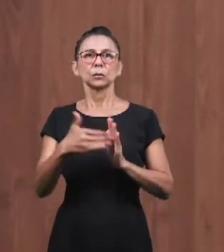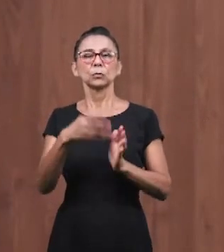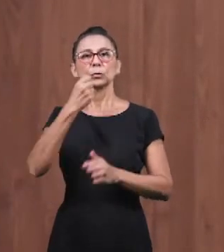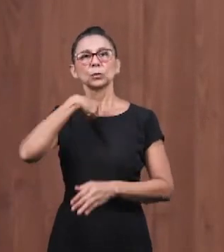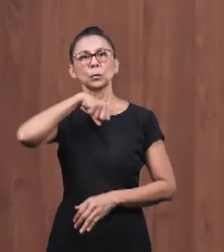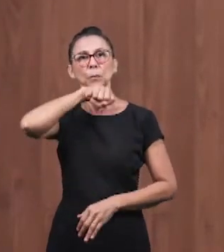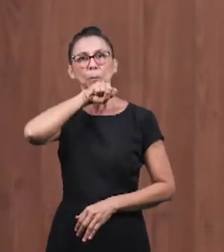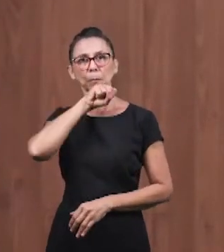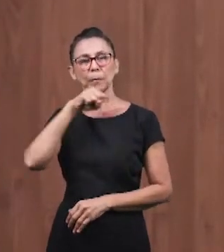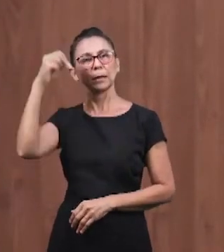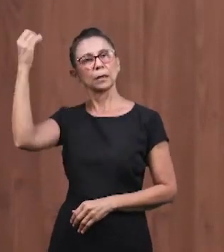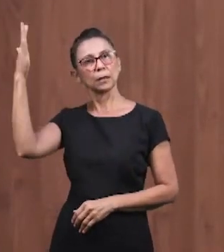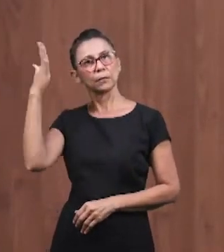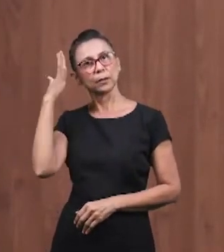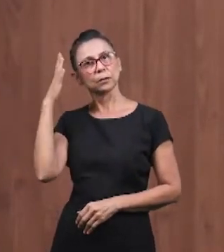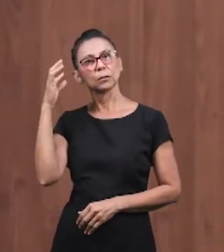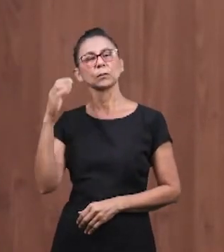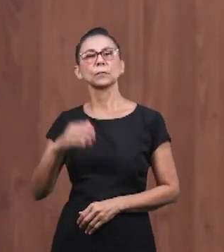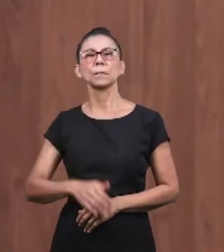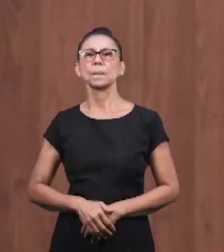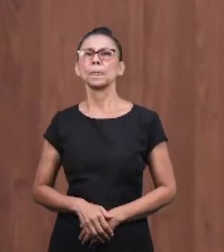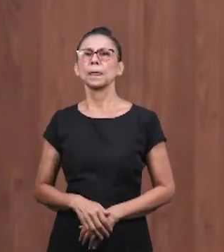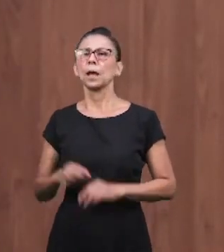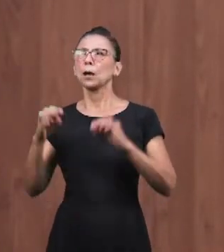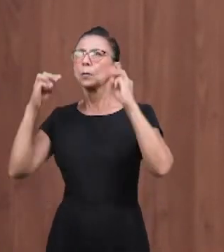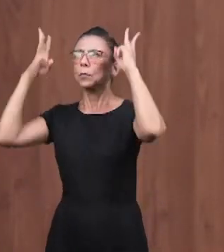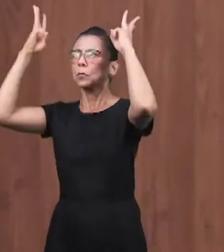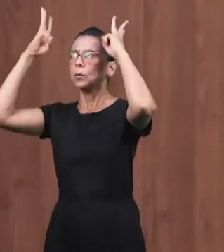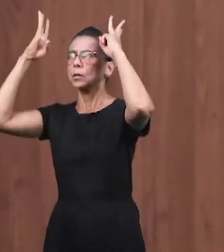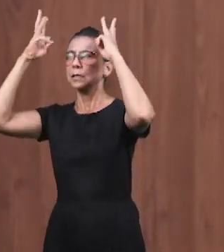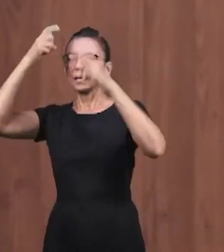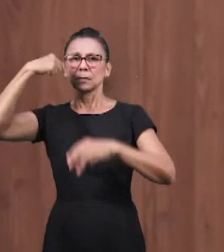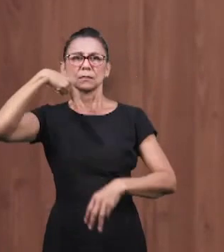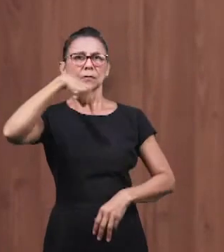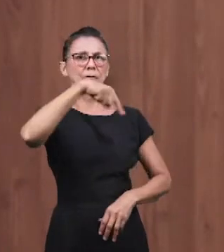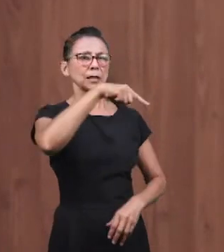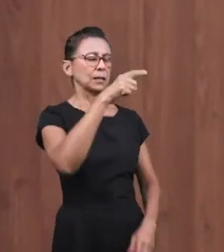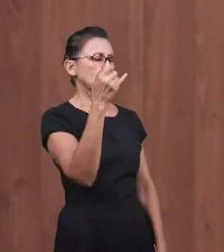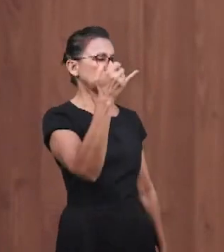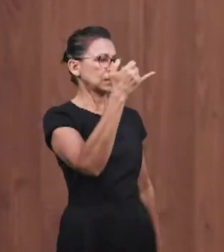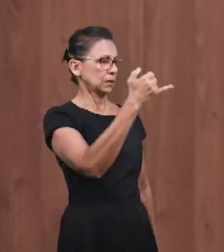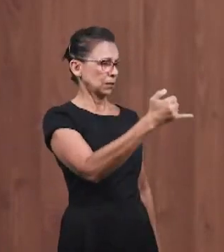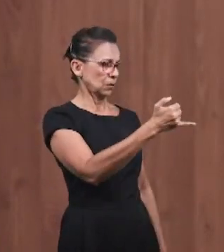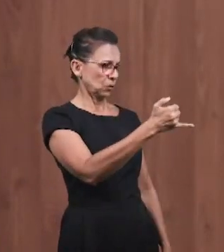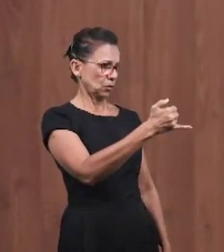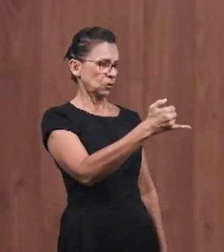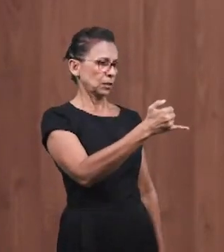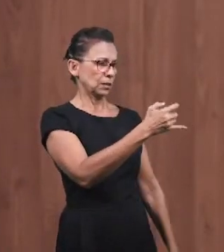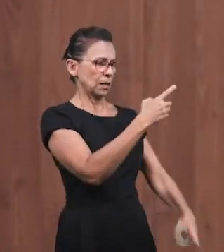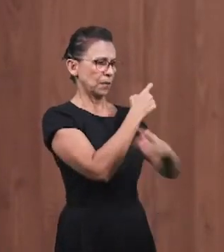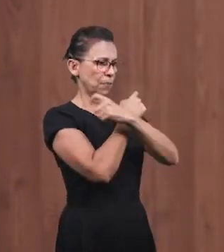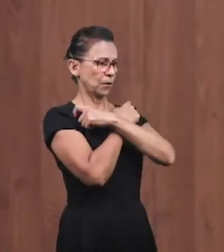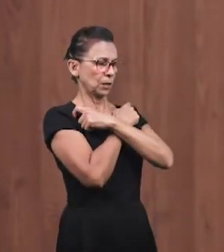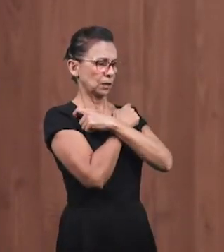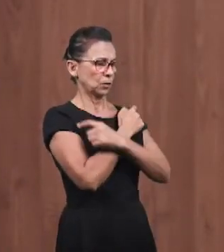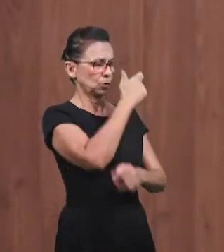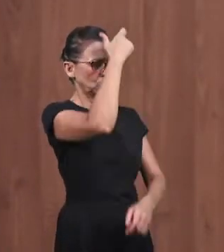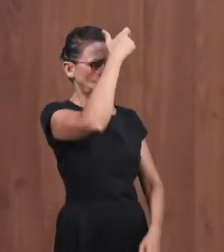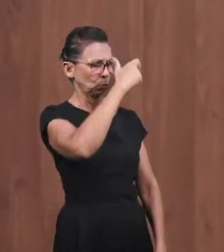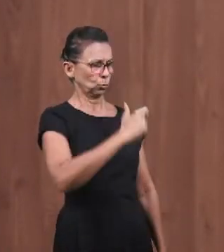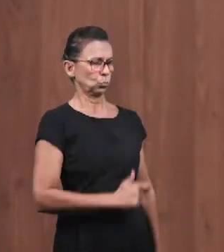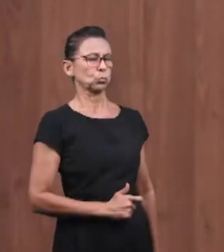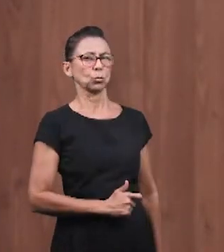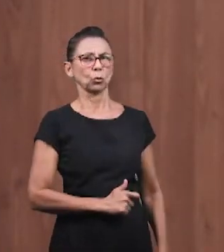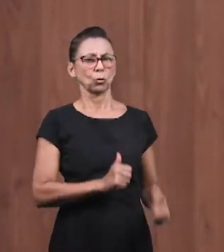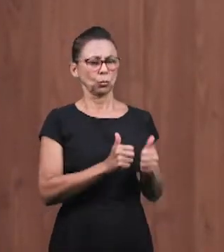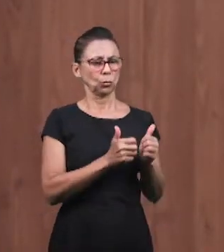a Moisés. Moisés, você vai dizer a Faraó, eu sou, me enviou a vós. Então, era o eu sou o alfa,